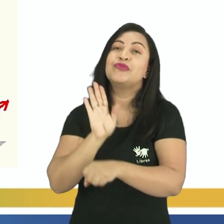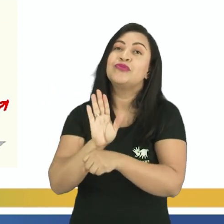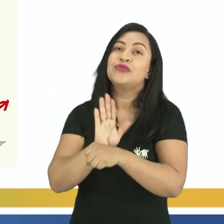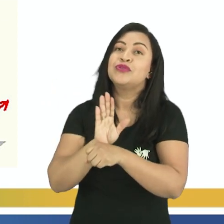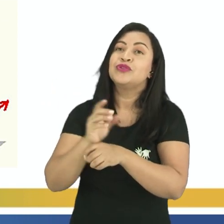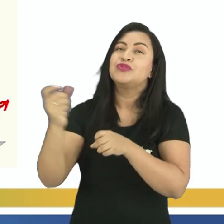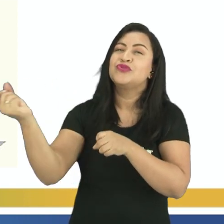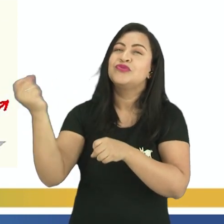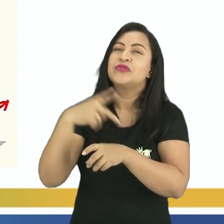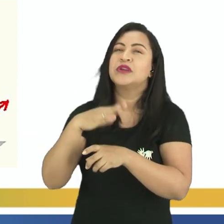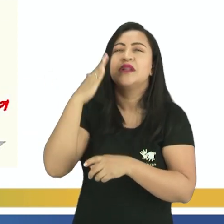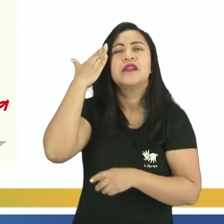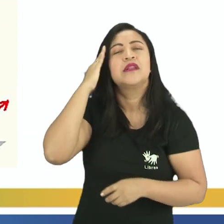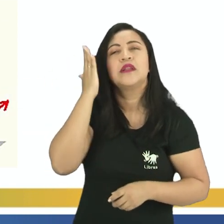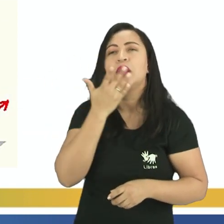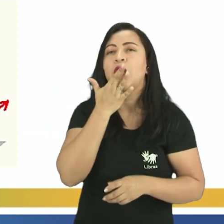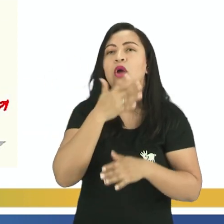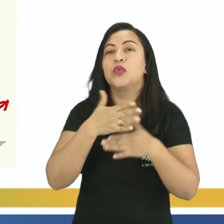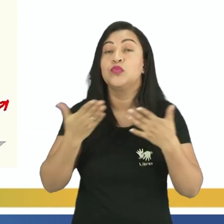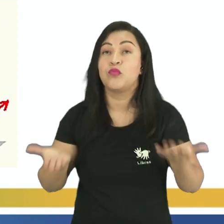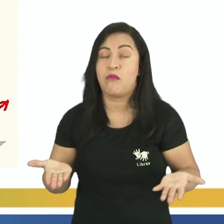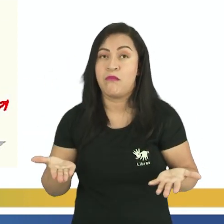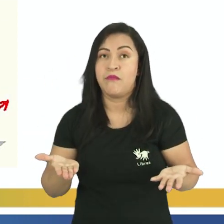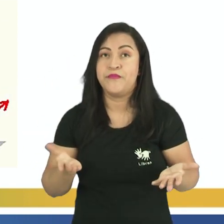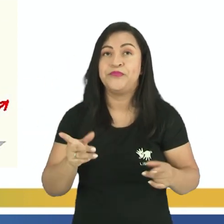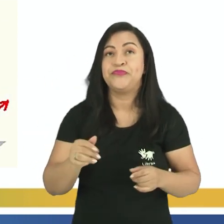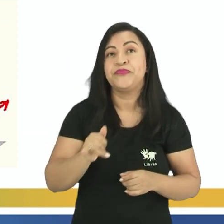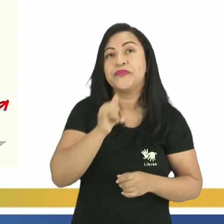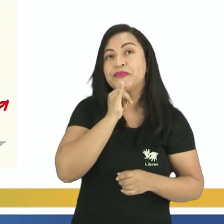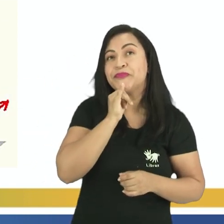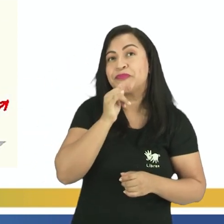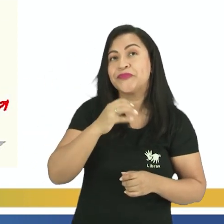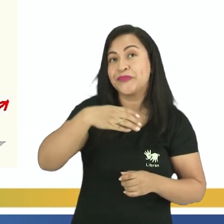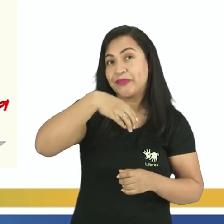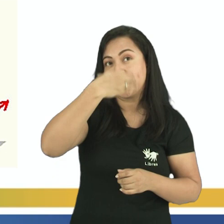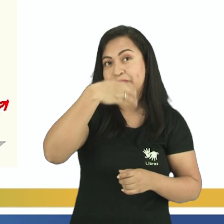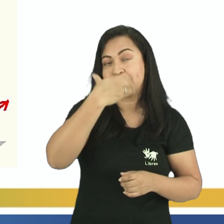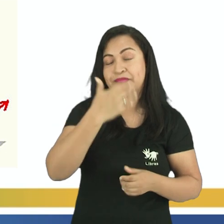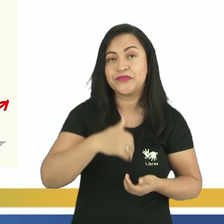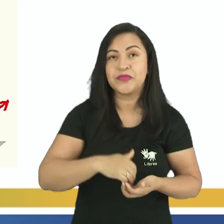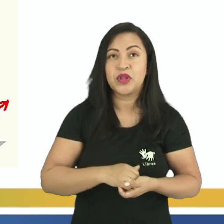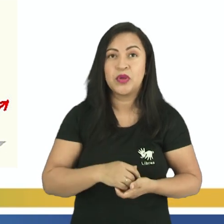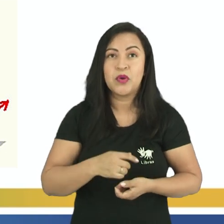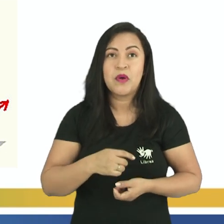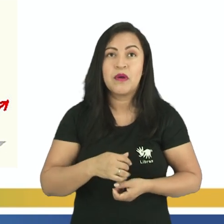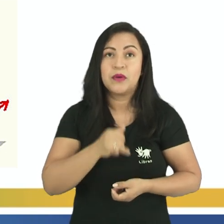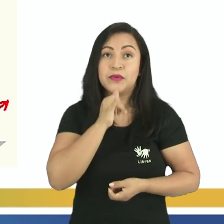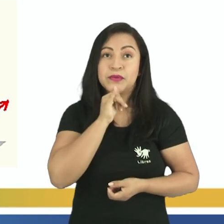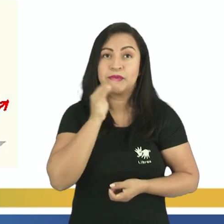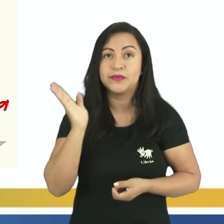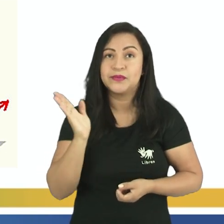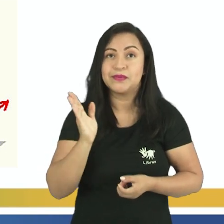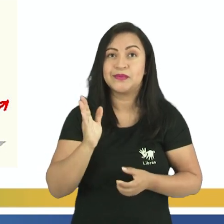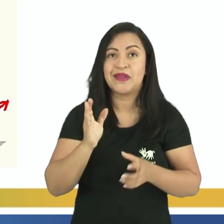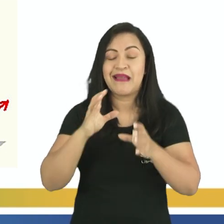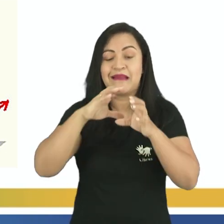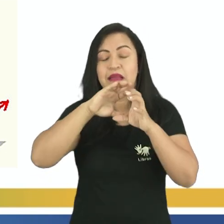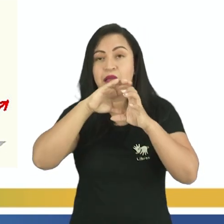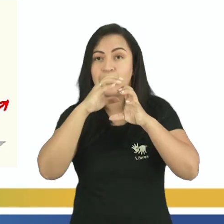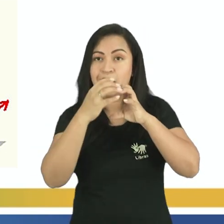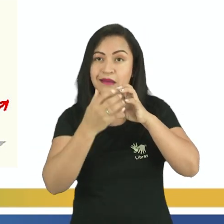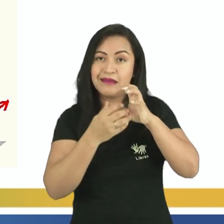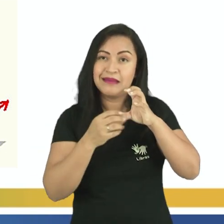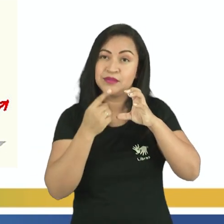cor. Então, vou dar um exemplo para vocês. Ali o exemplo da maçã. Então, a gente consegue observar a casca da maçã com uma